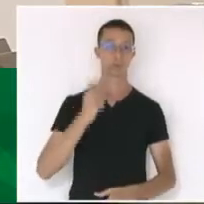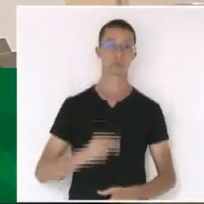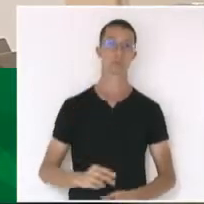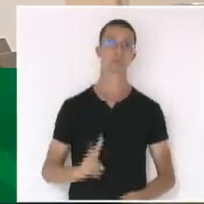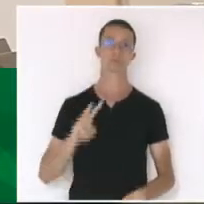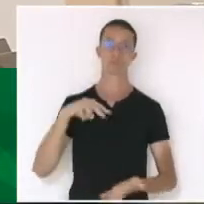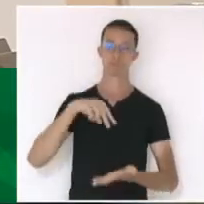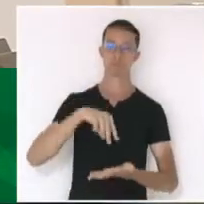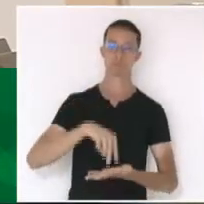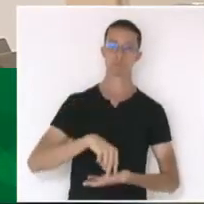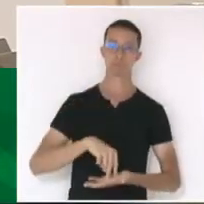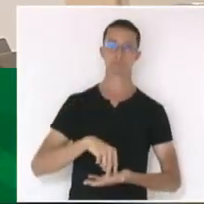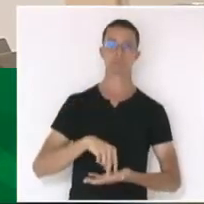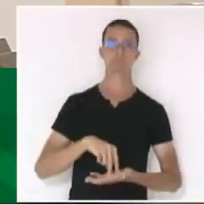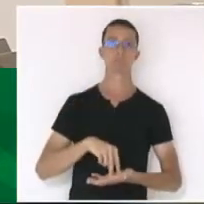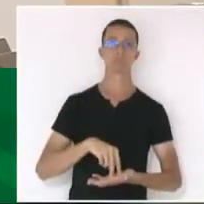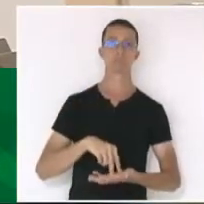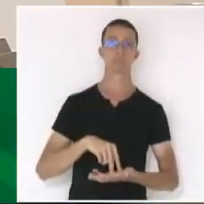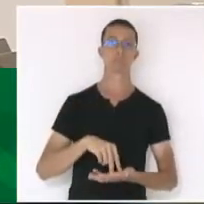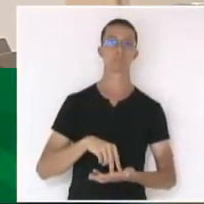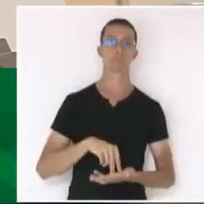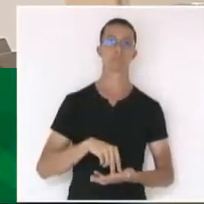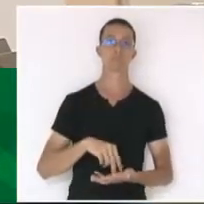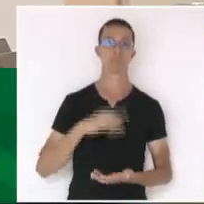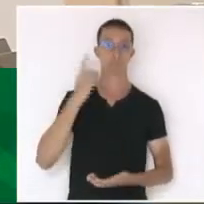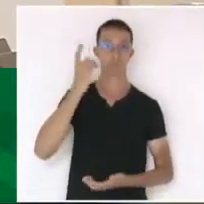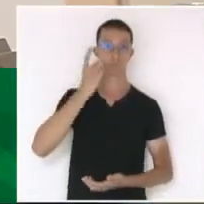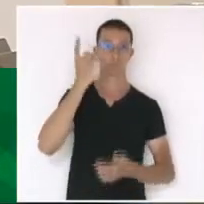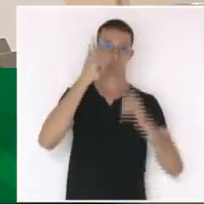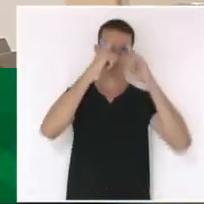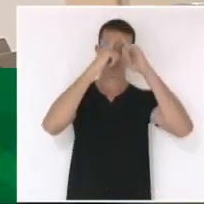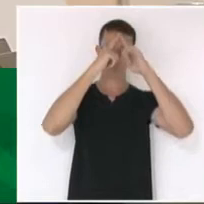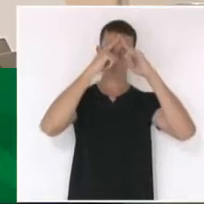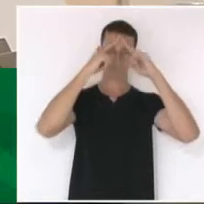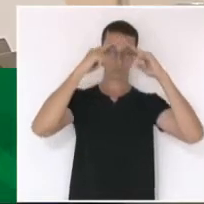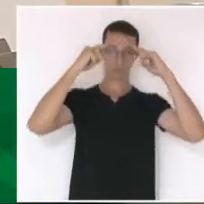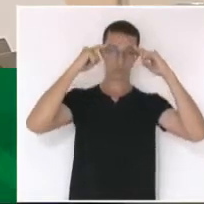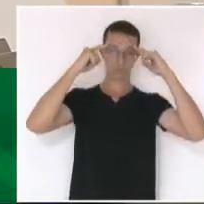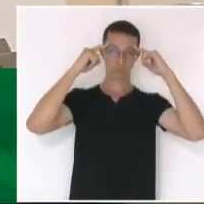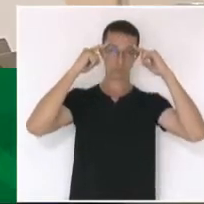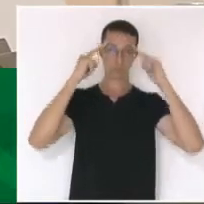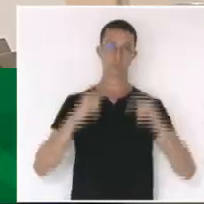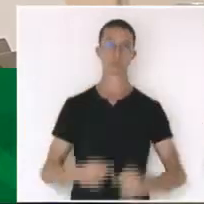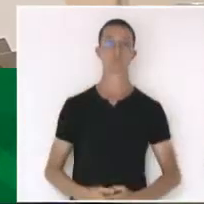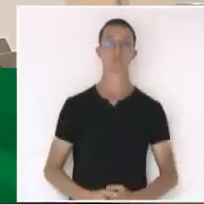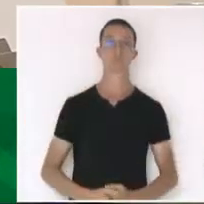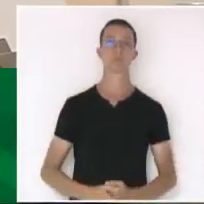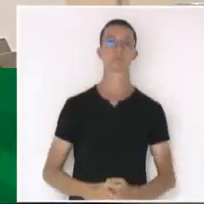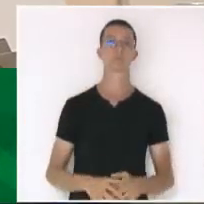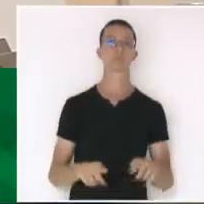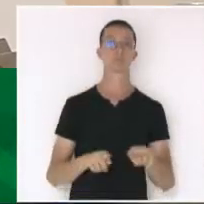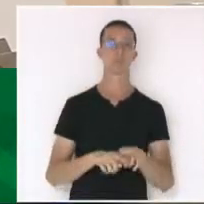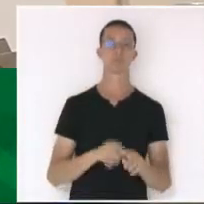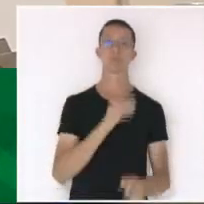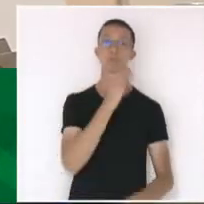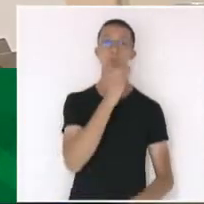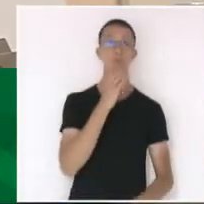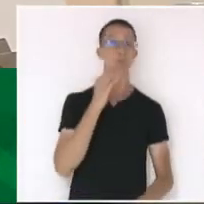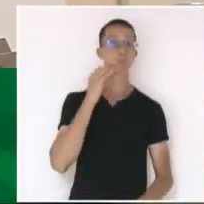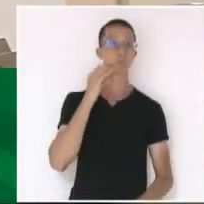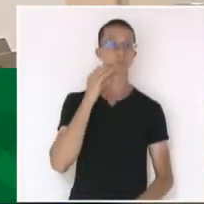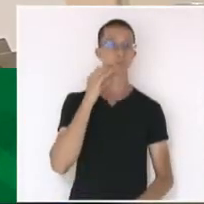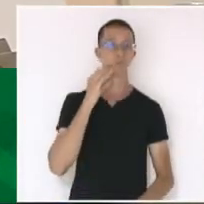ocupar uma tribunal senhores deputados meu diz Aretha PT e Roberto Salum